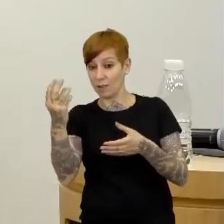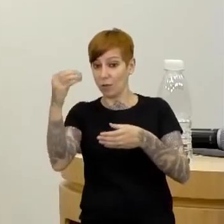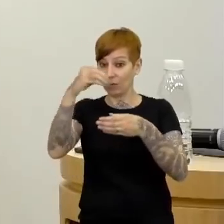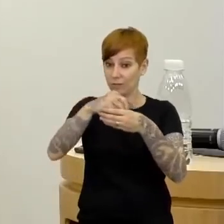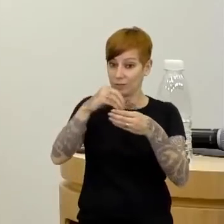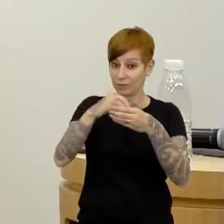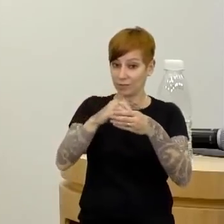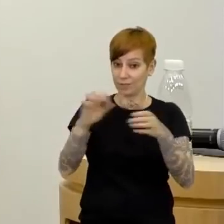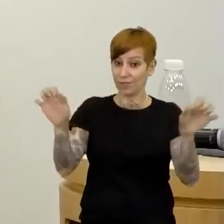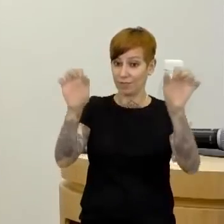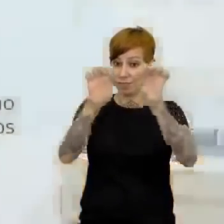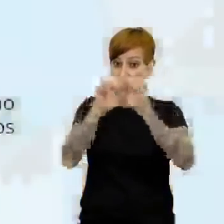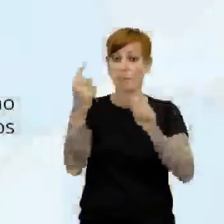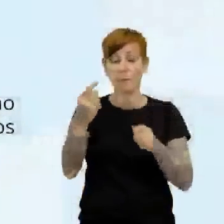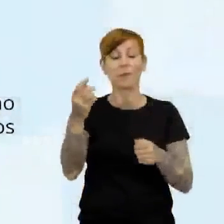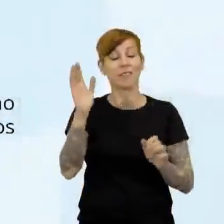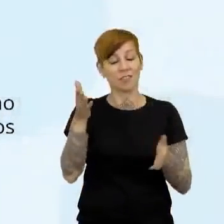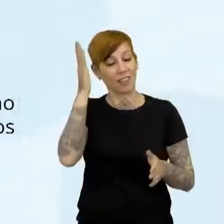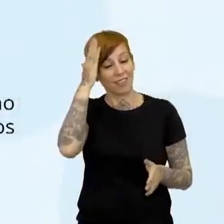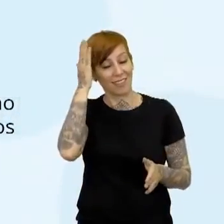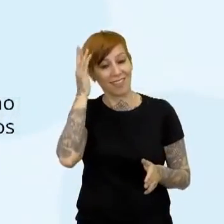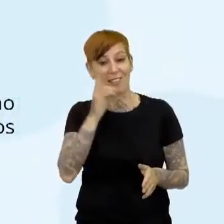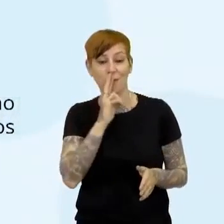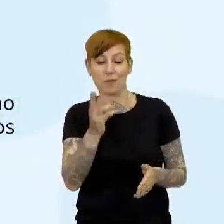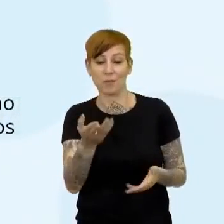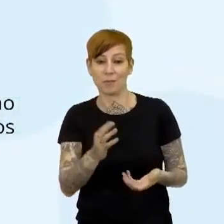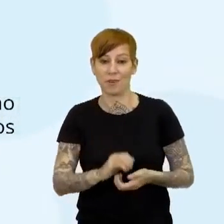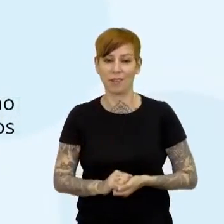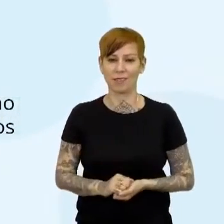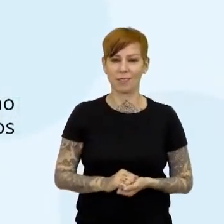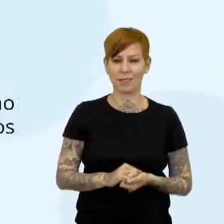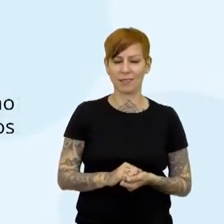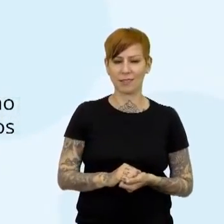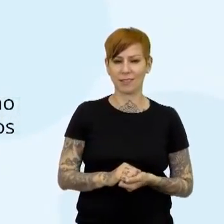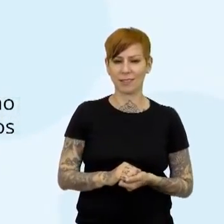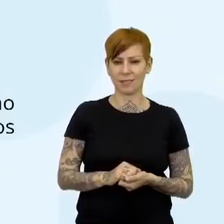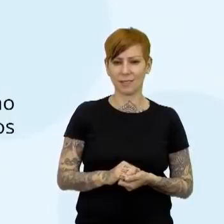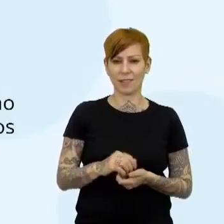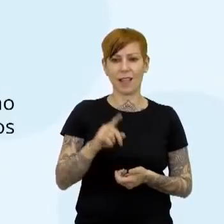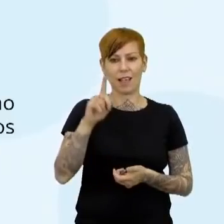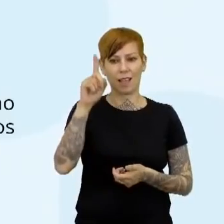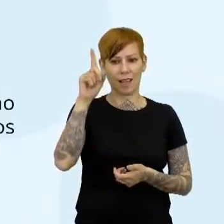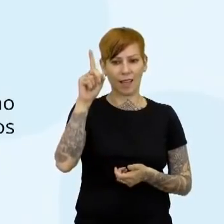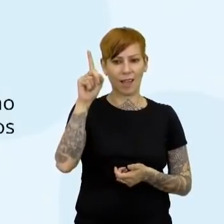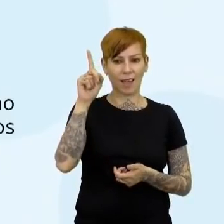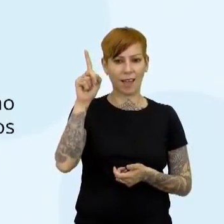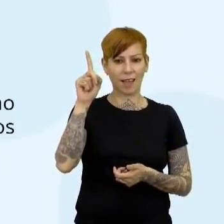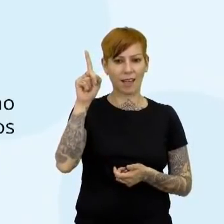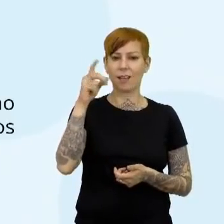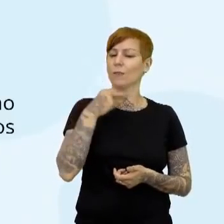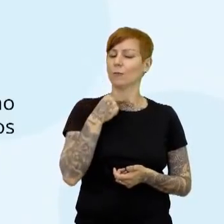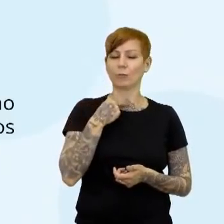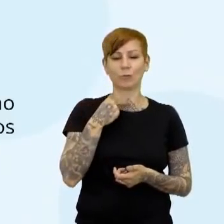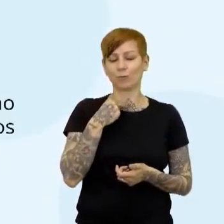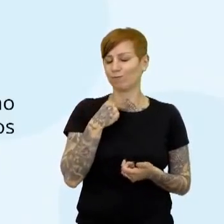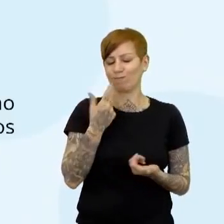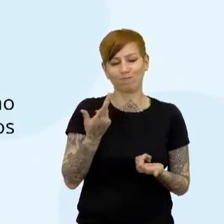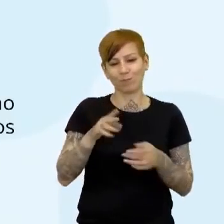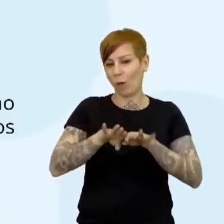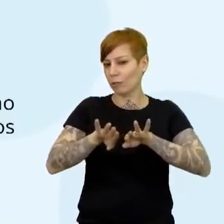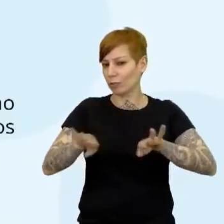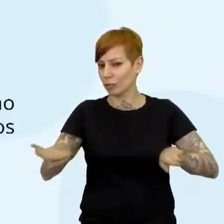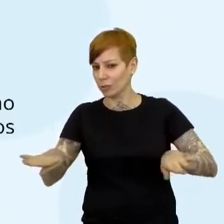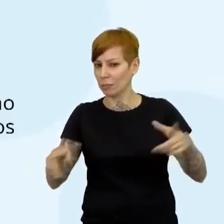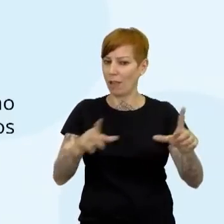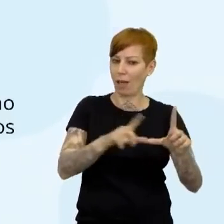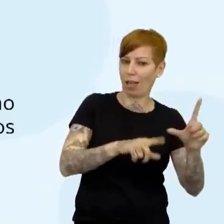isso já sabe resolver vamos olhar aqui na tela em ó essa daqui não daria para separar né Por exemplo letra com lado número para o outro eu